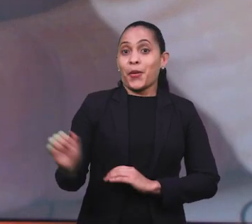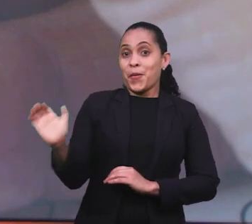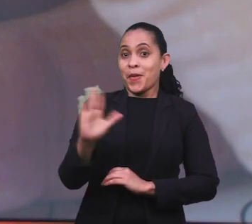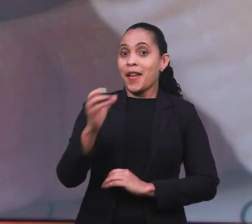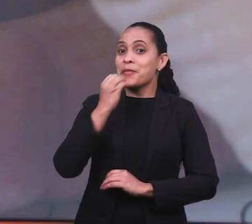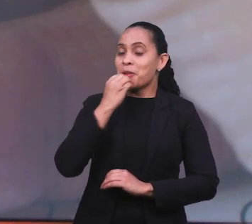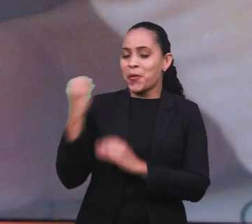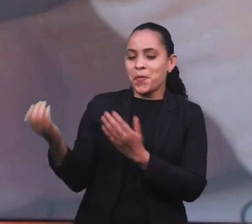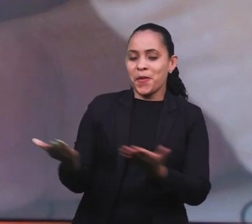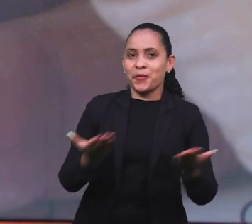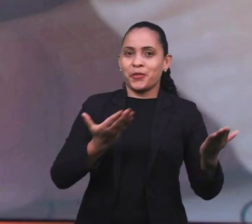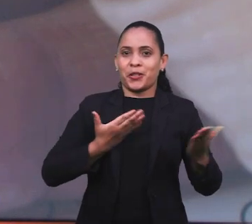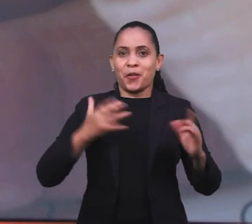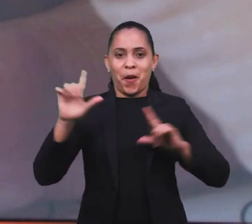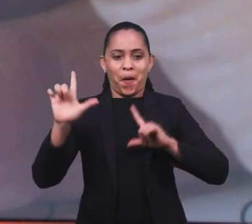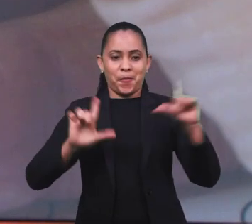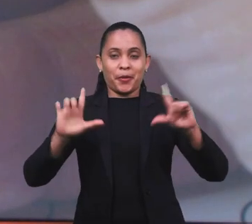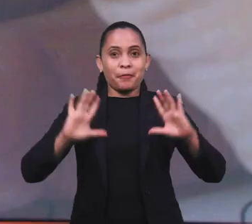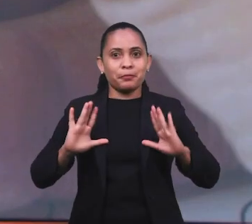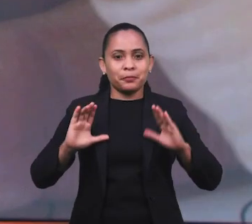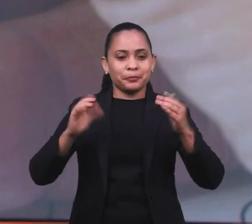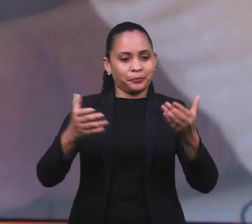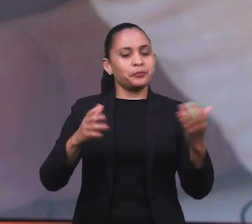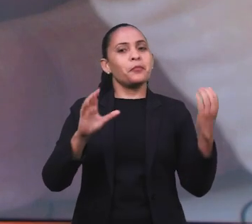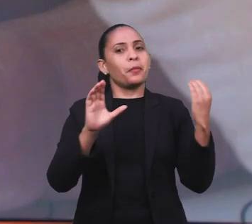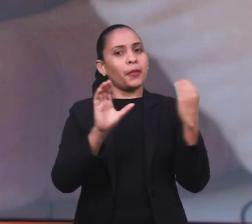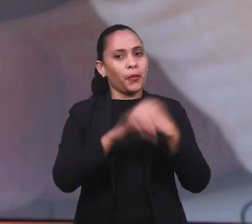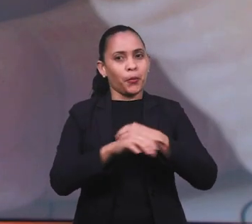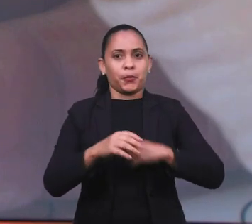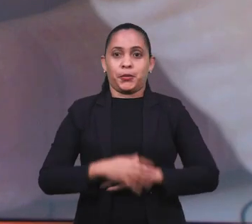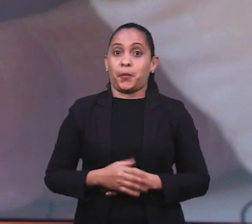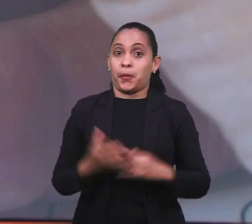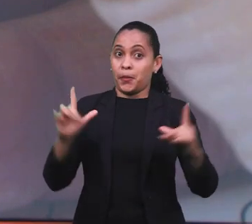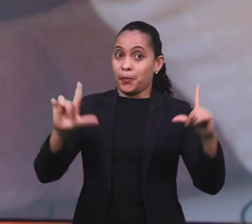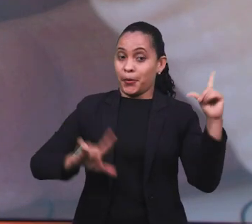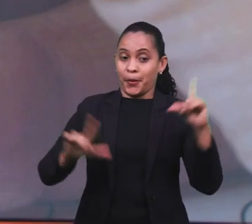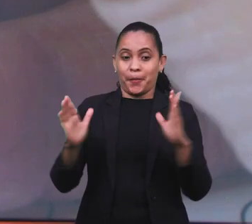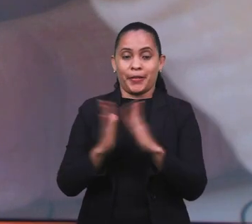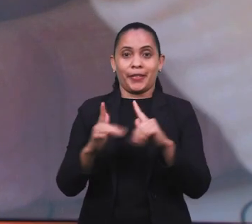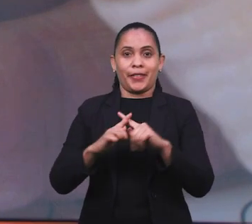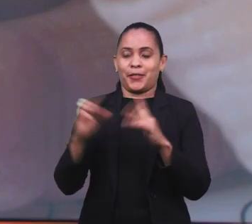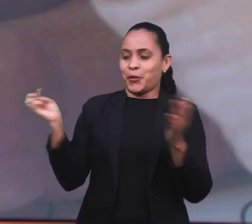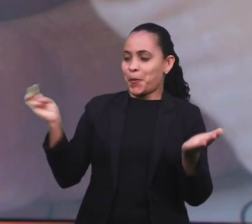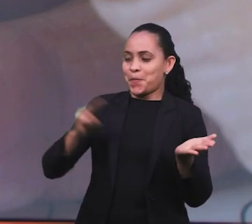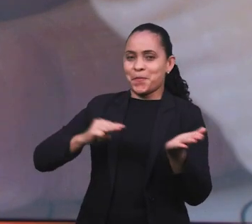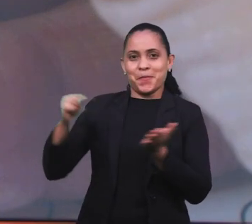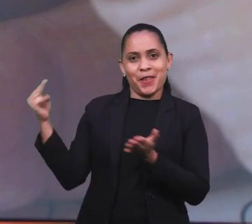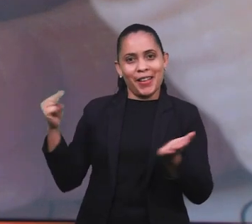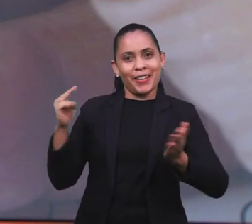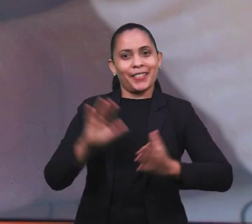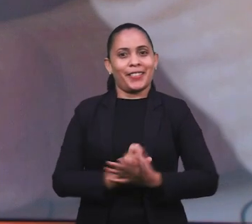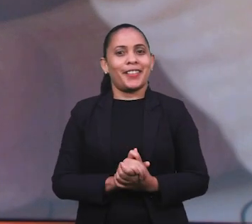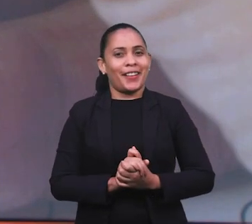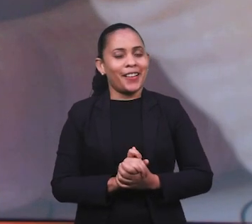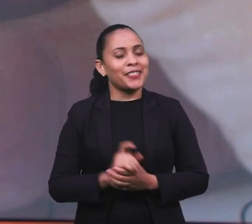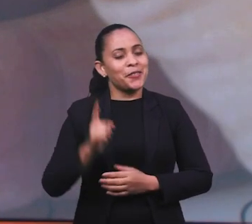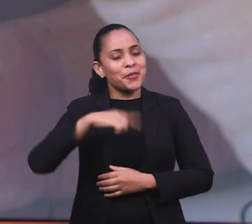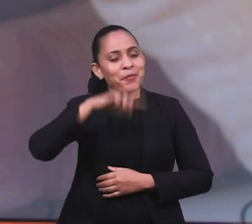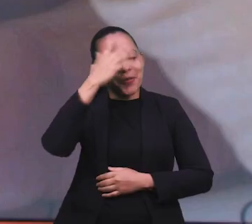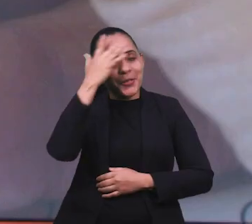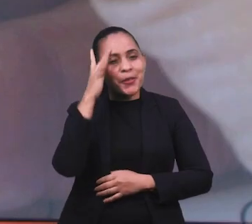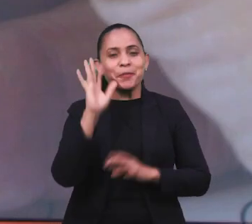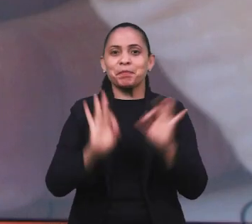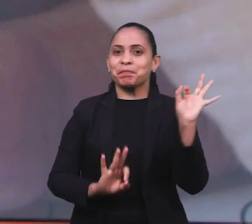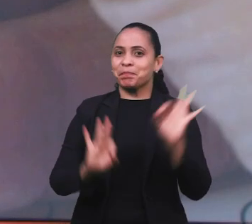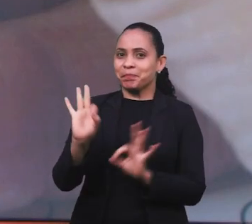Olá, seja bem-vindo a mais um programa Foco nos Concursos, o programa da Igreja Cristã Maranata destinado àqueles